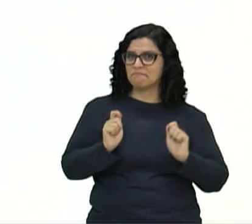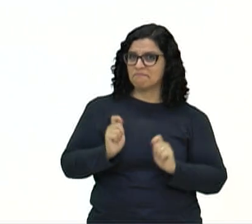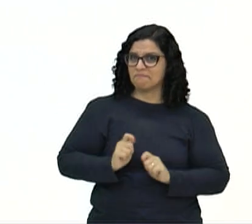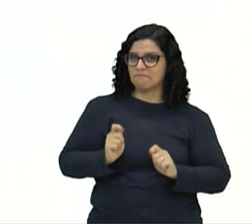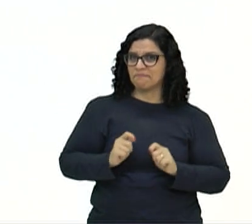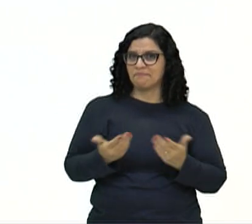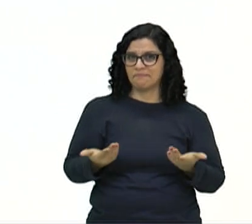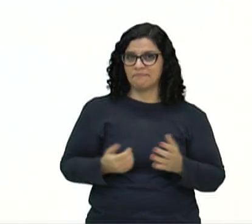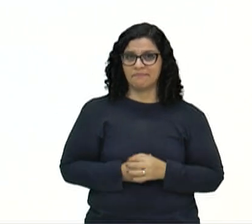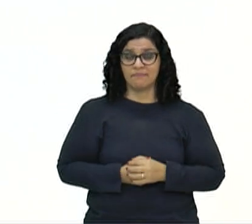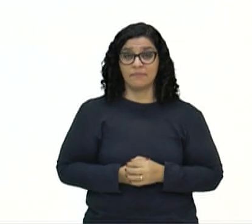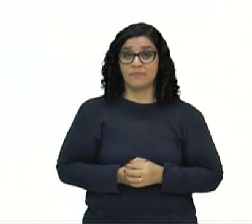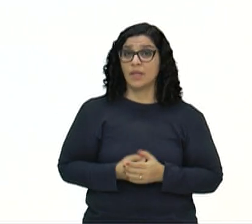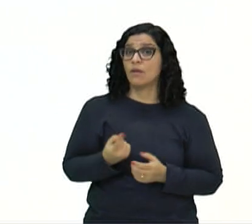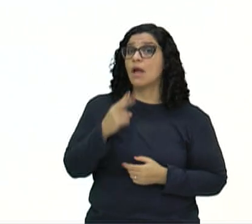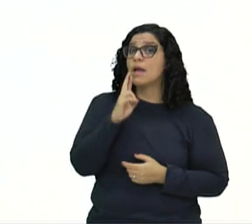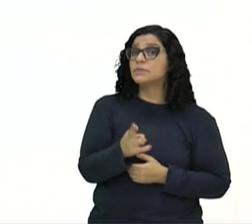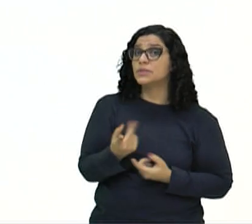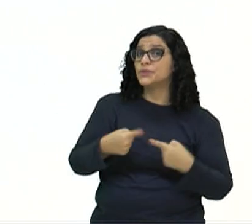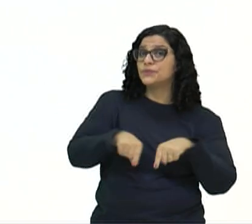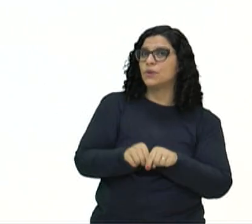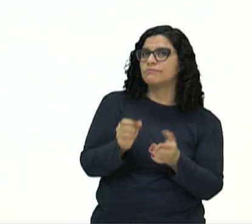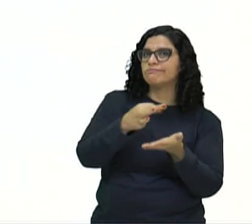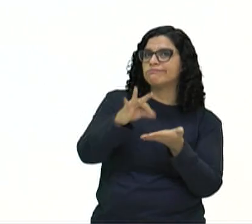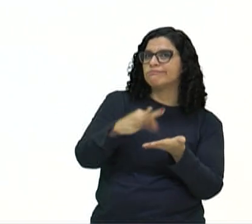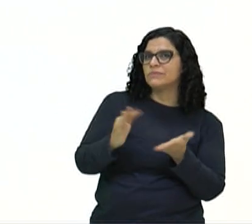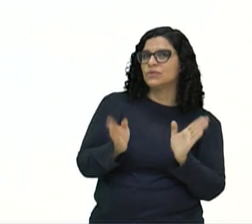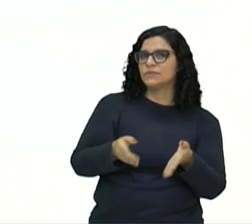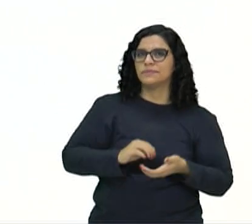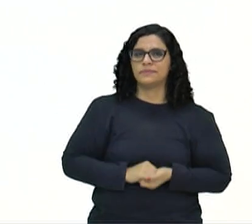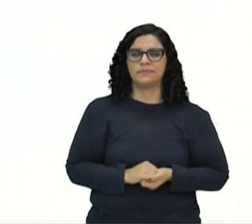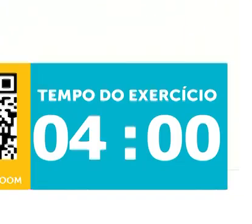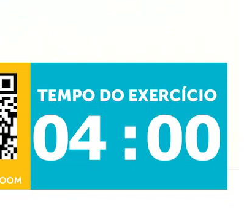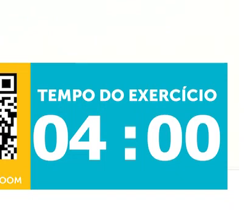de flores. Responde, eu já volto.